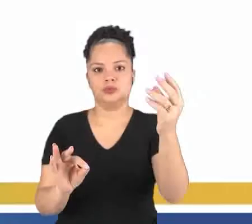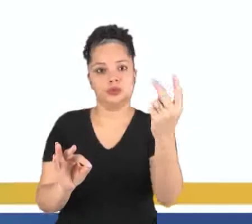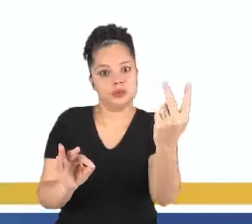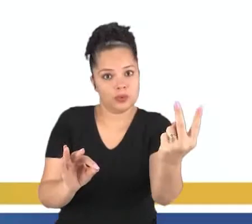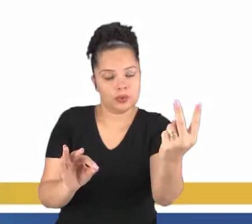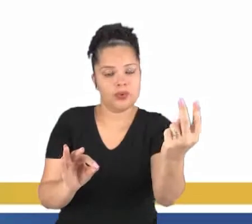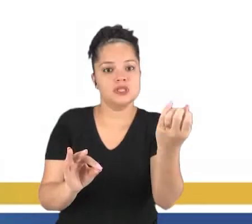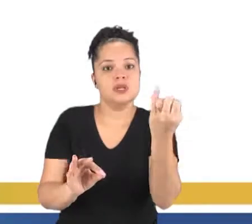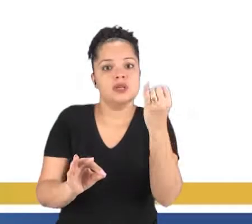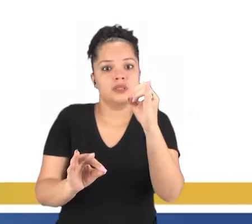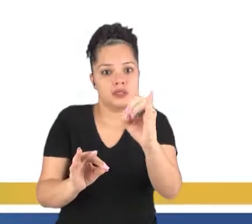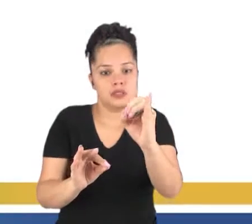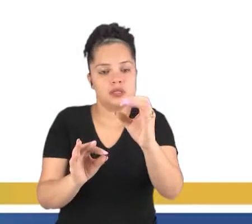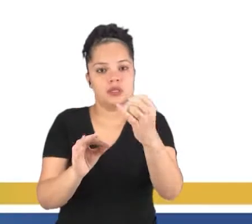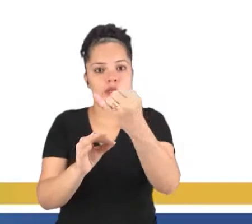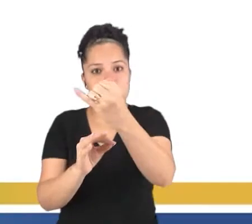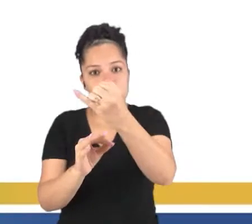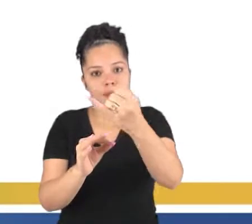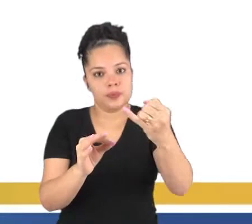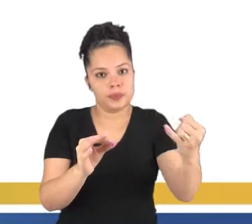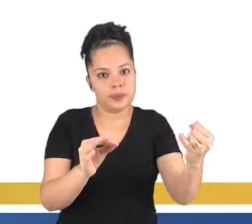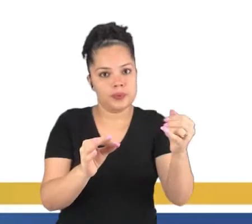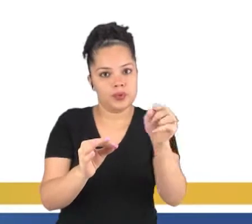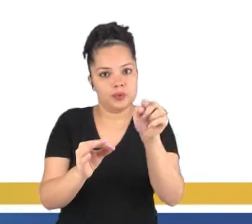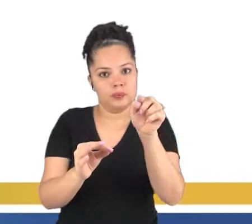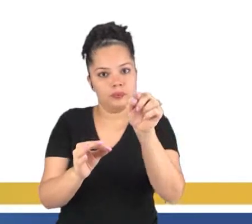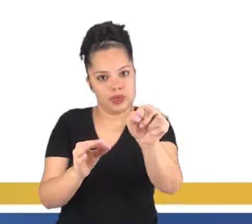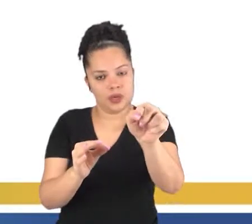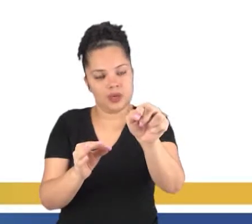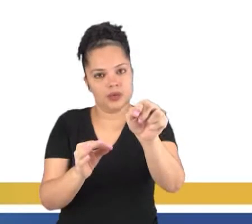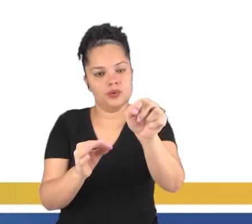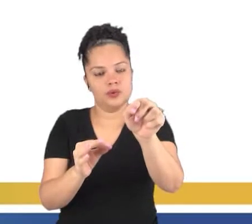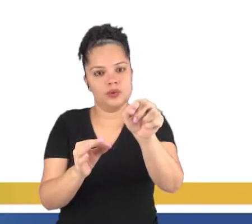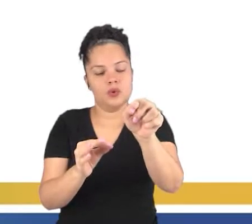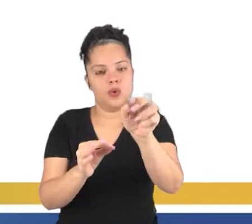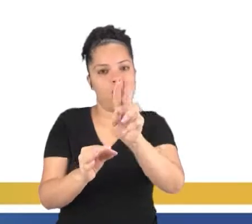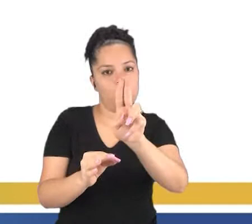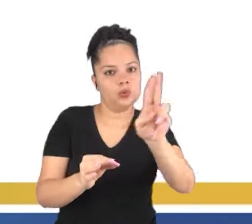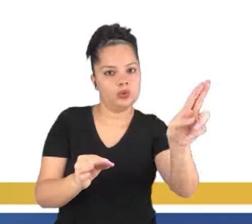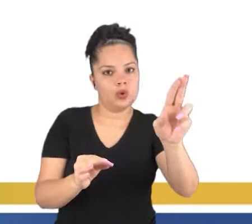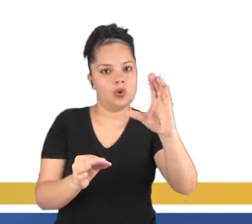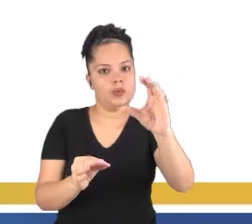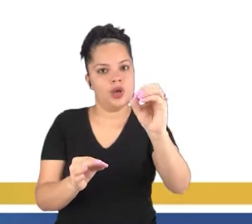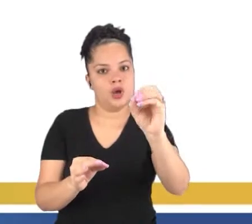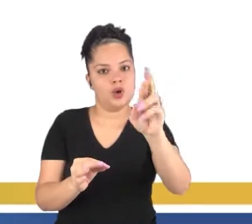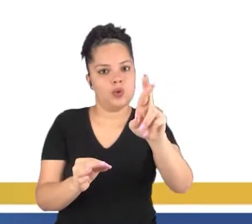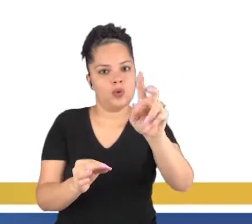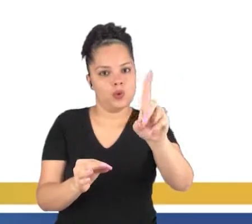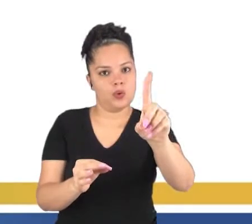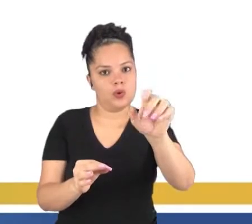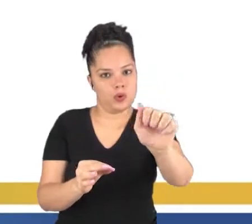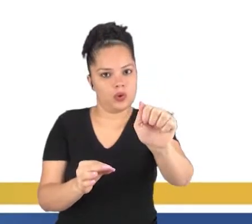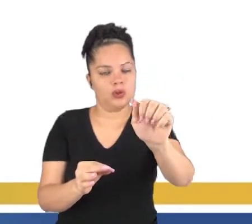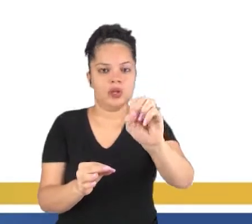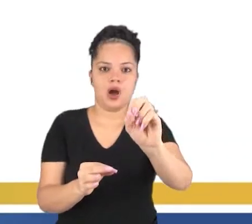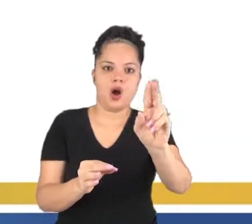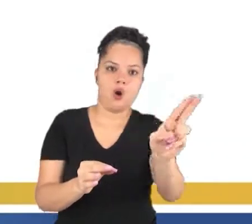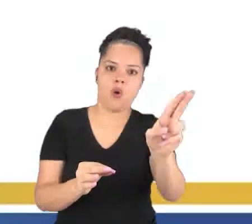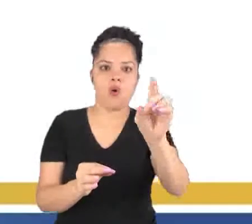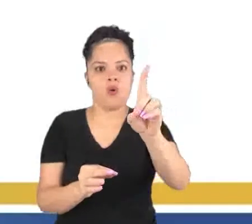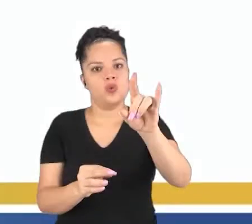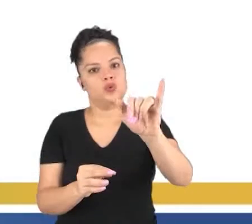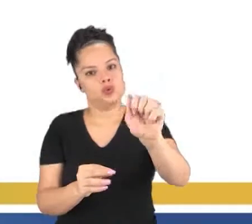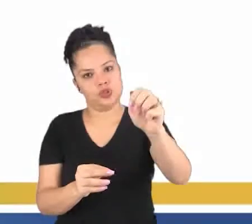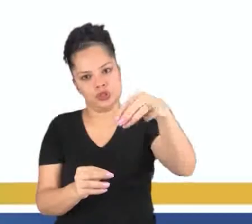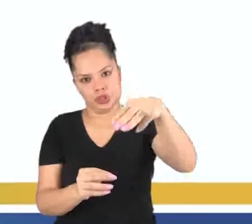Quando esse segmento de reta passa pelo centro do círculo, eu digo que essa corda é, na verdade, um diâmetro, tá